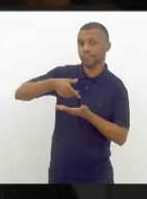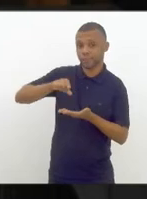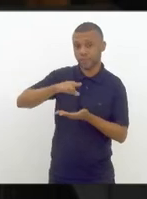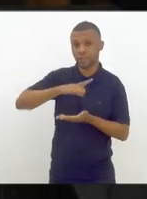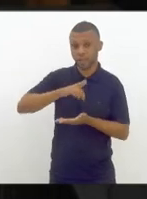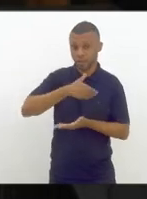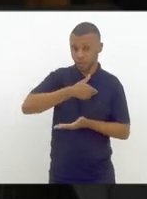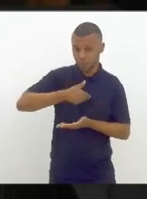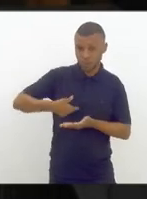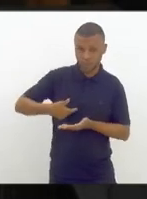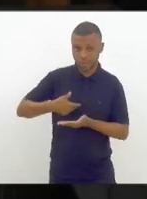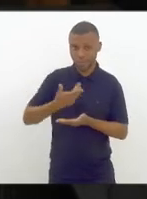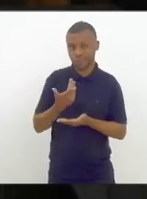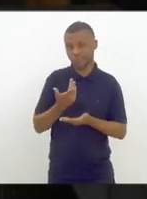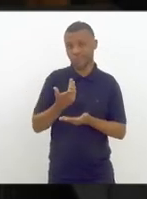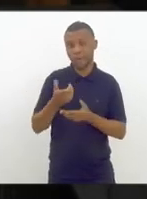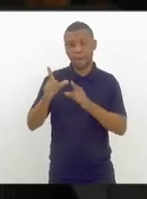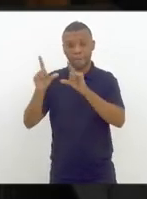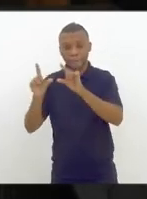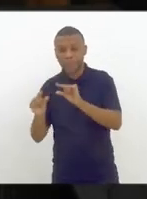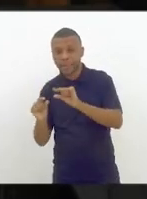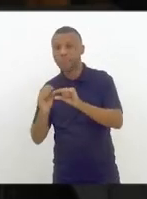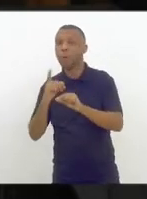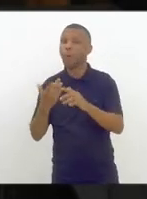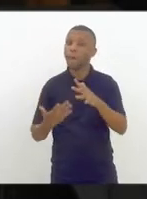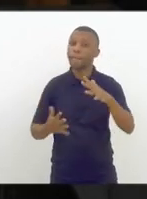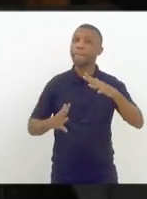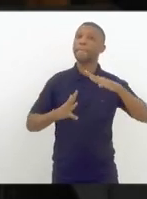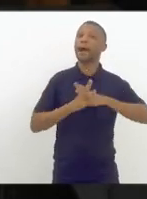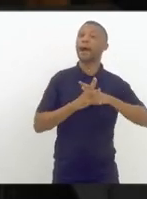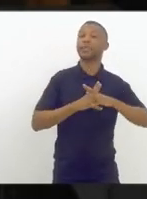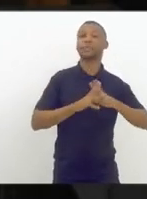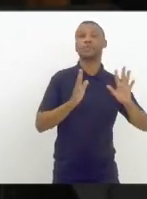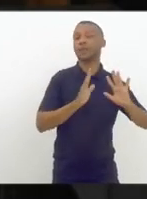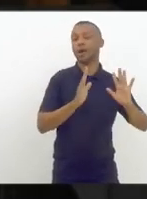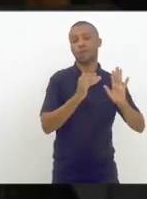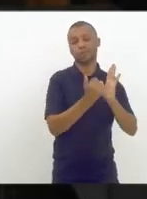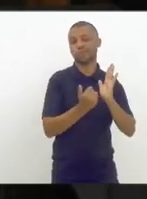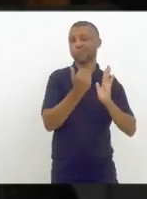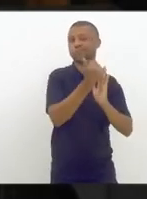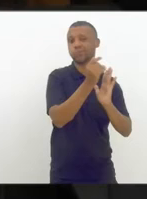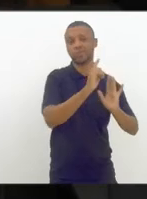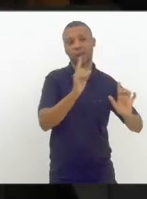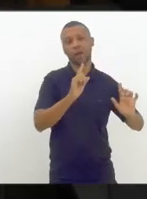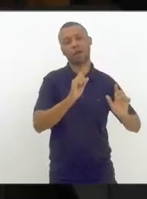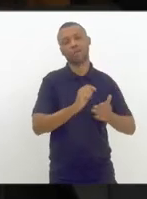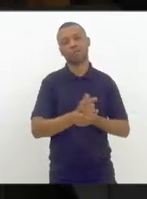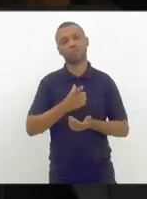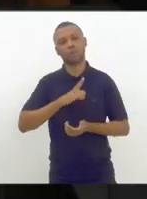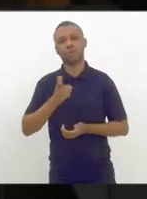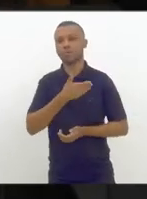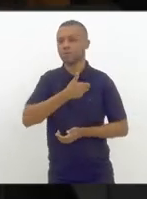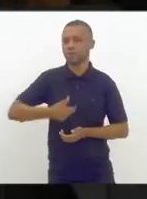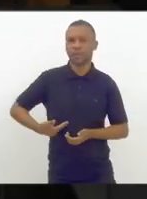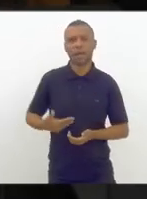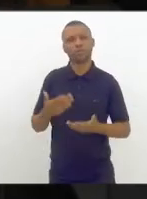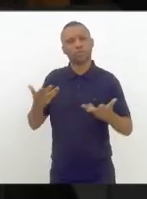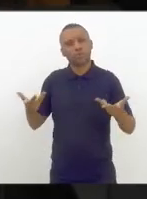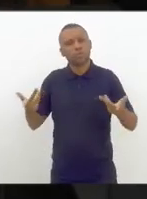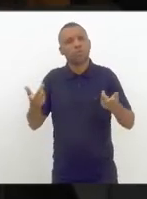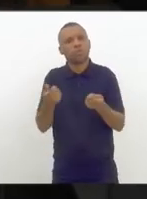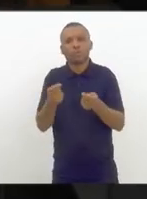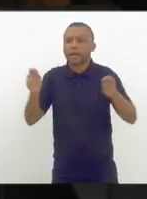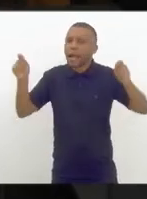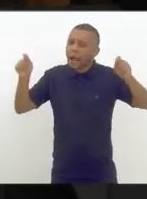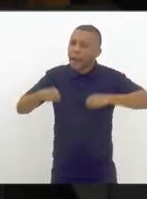nem máximo e sim um estado necessário eficiente eficaz e capaz de